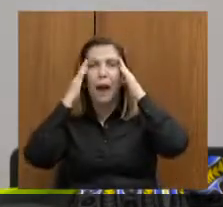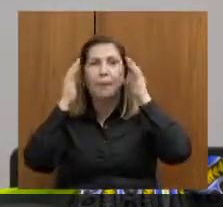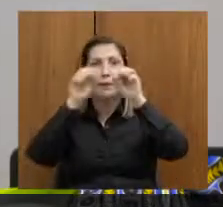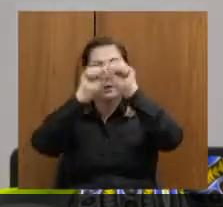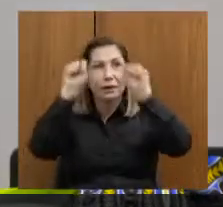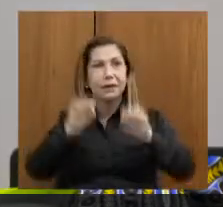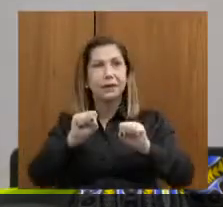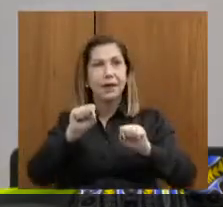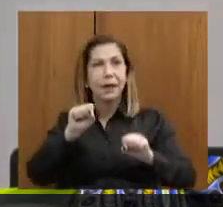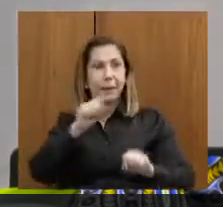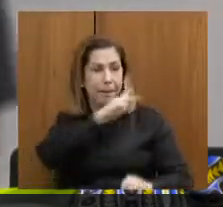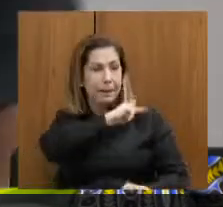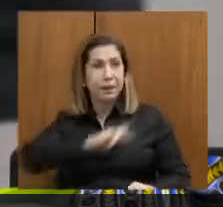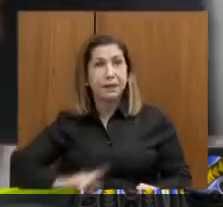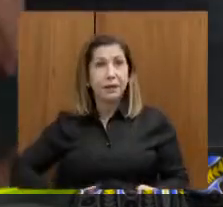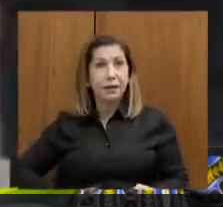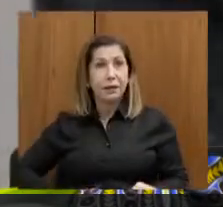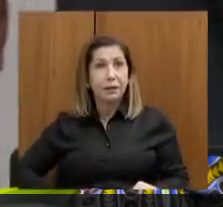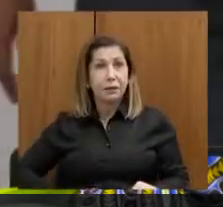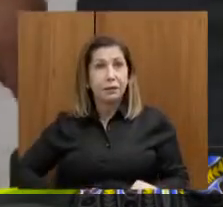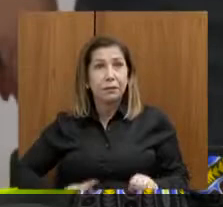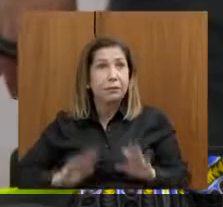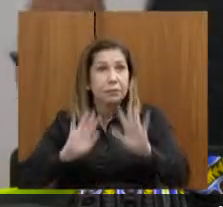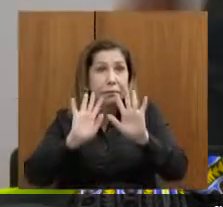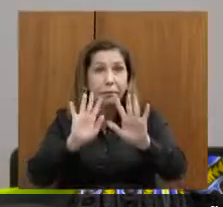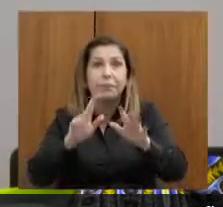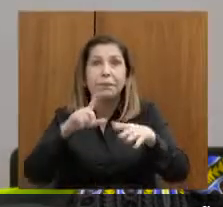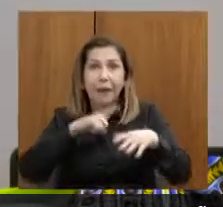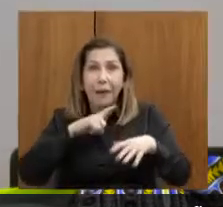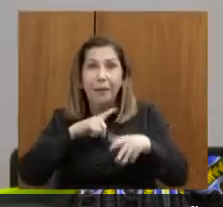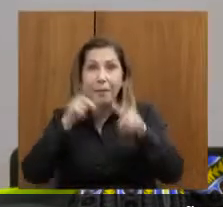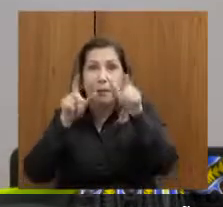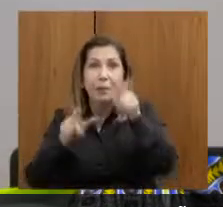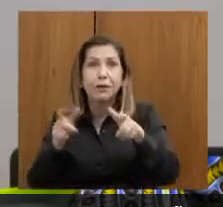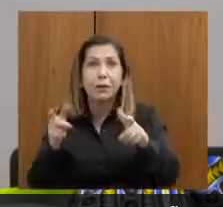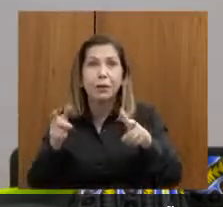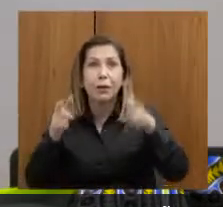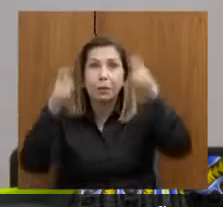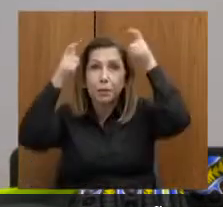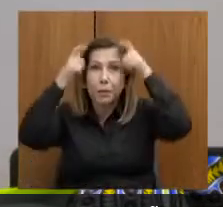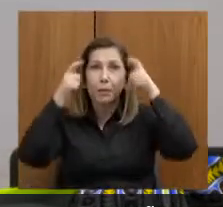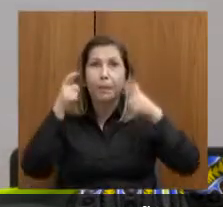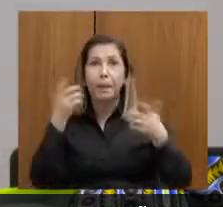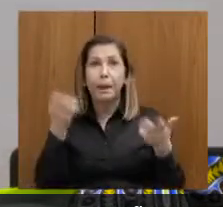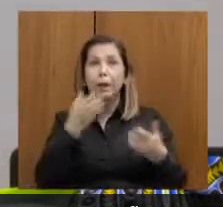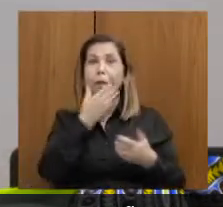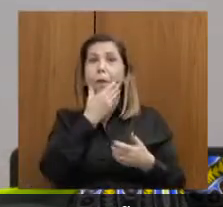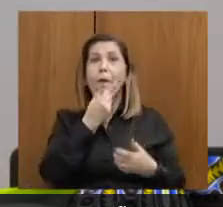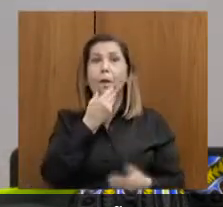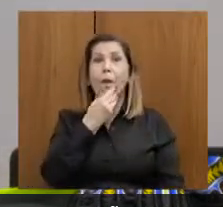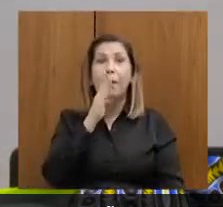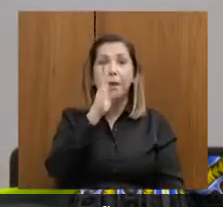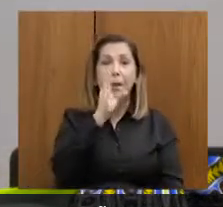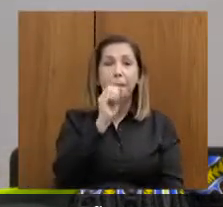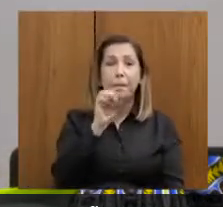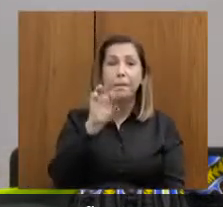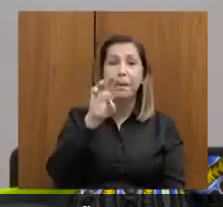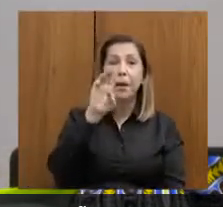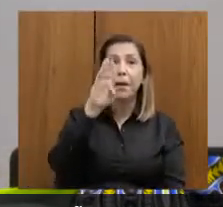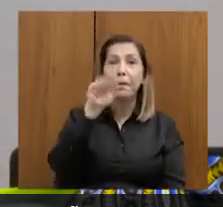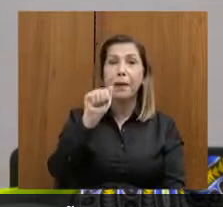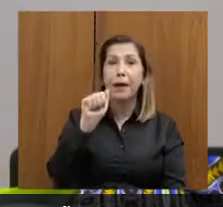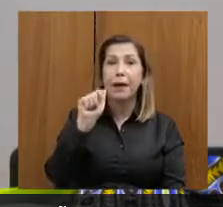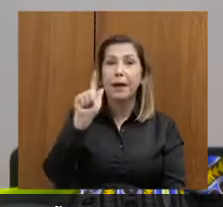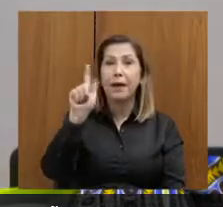ainda tem gente aqui homenageando monarquia homenageando Borba Gato os bandeirantes que